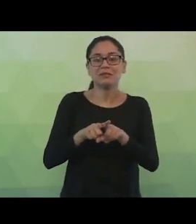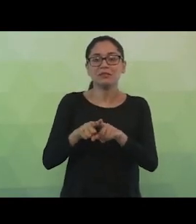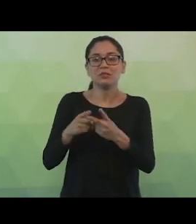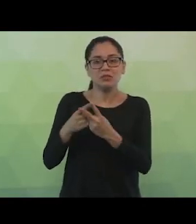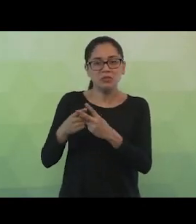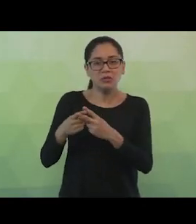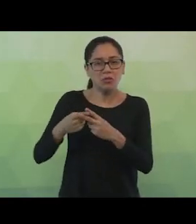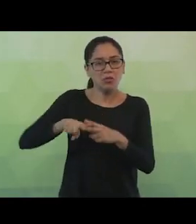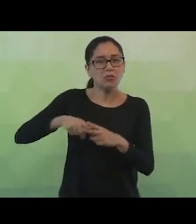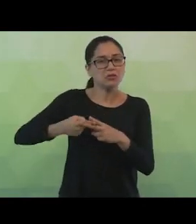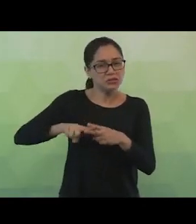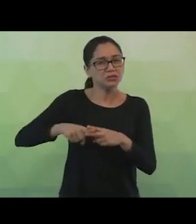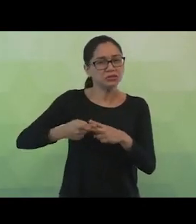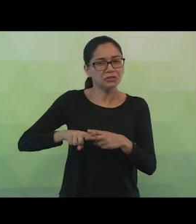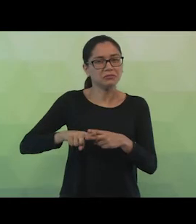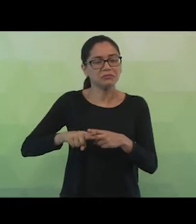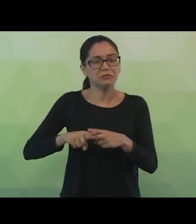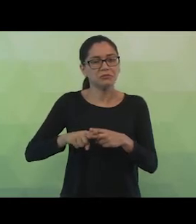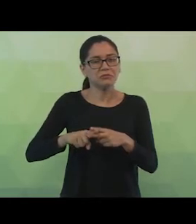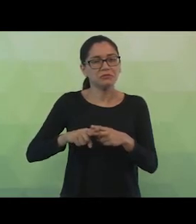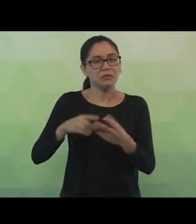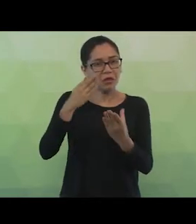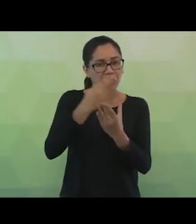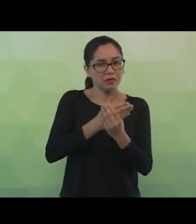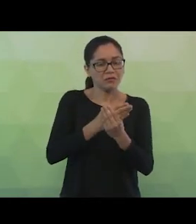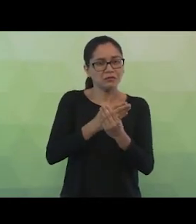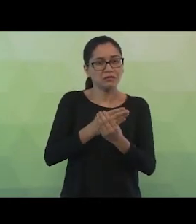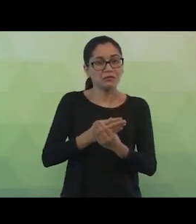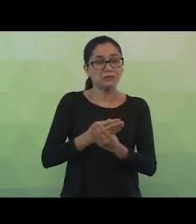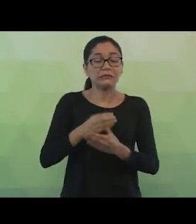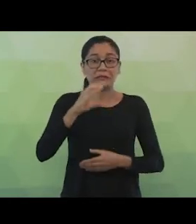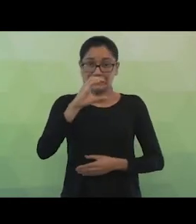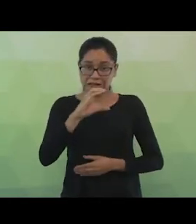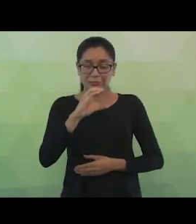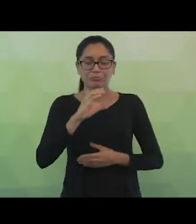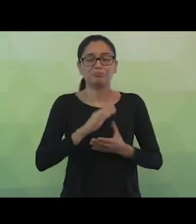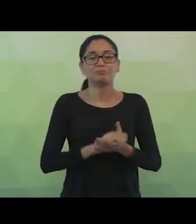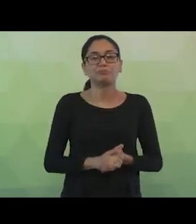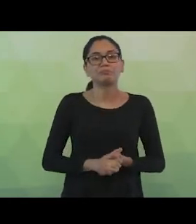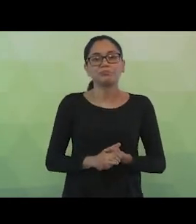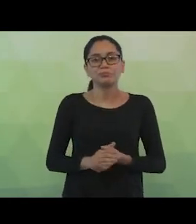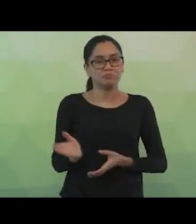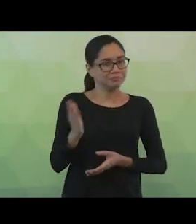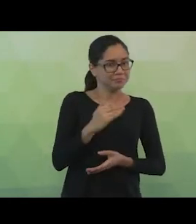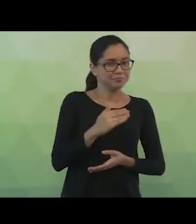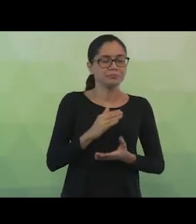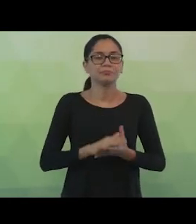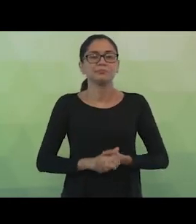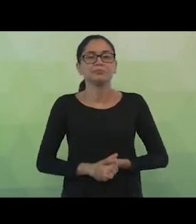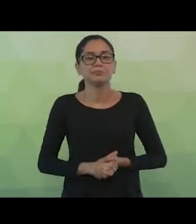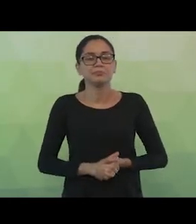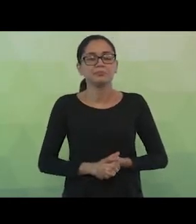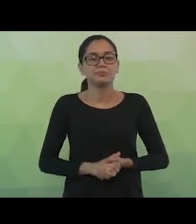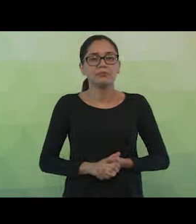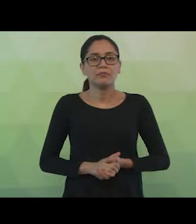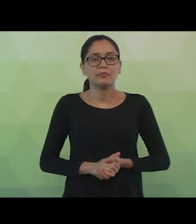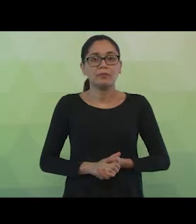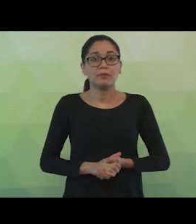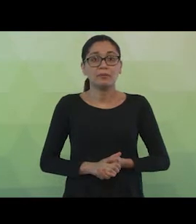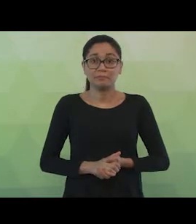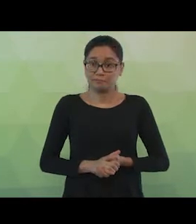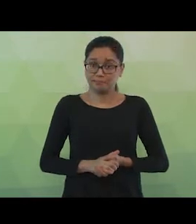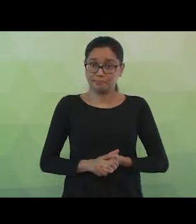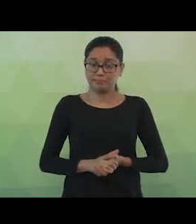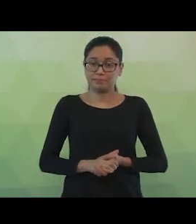extensão .c. Vamos lá? Bom, pessoal, primeiro, para que possamos implementar